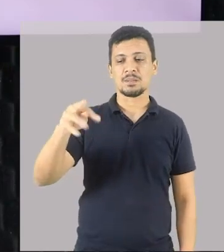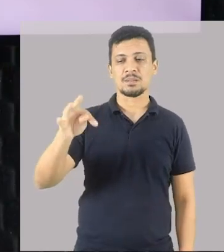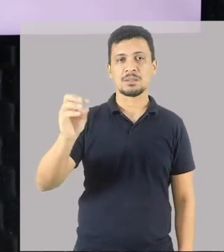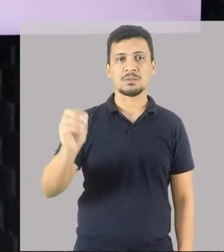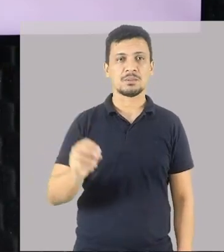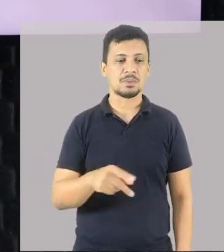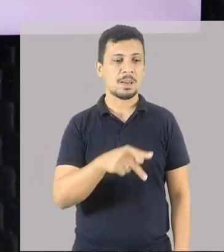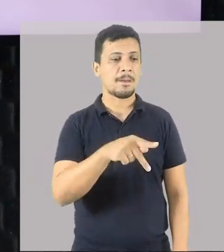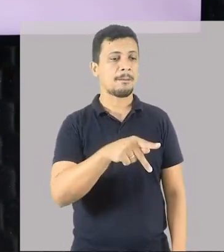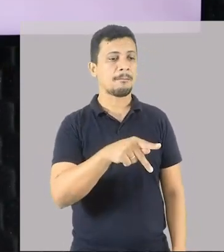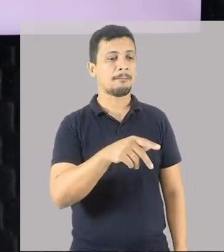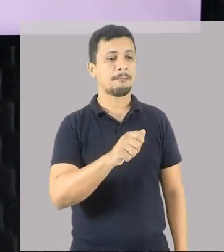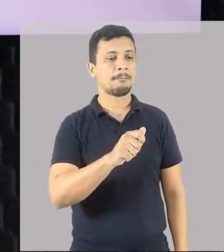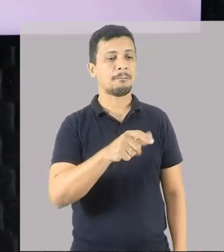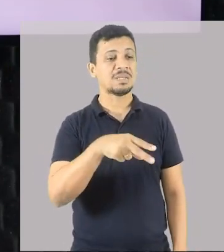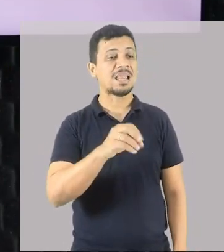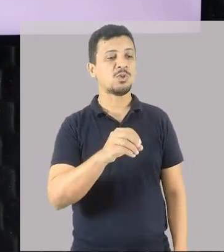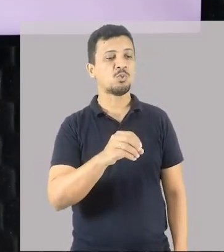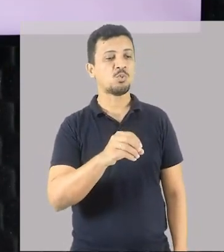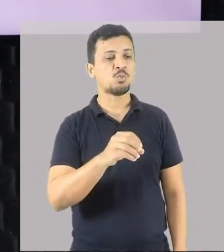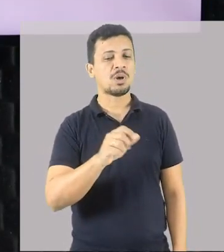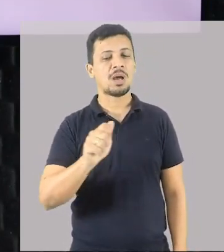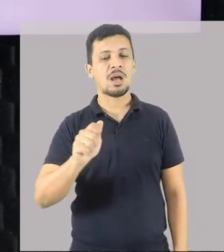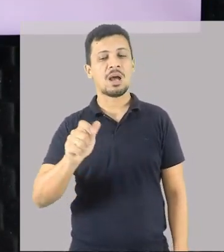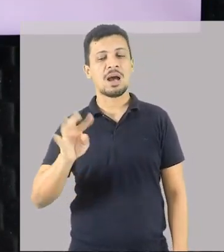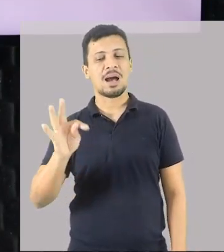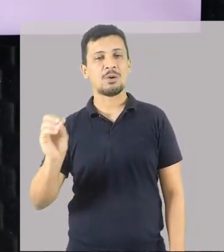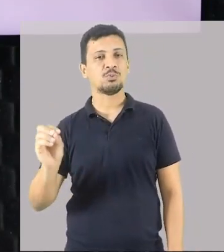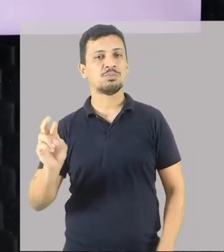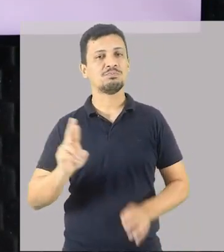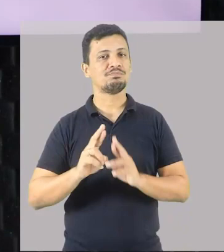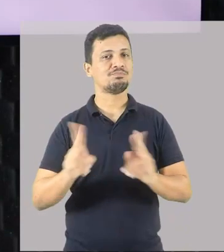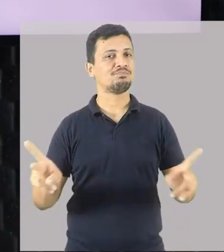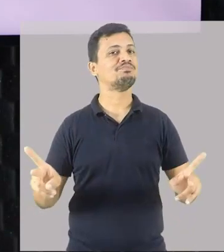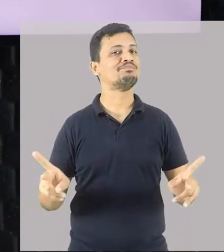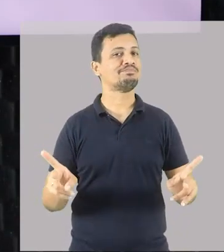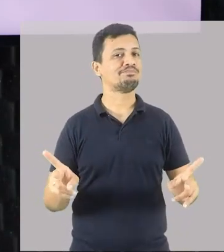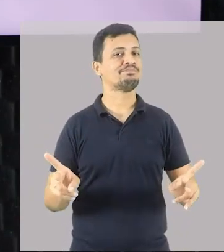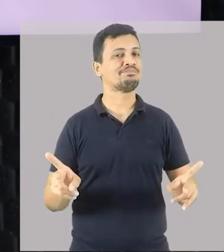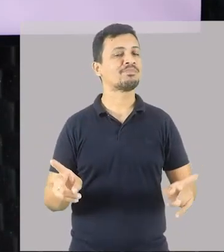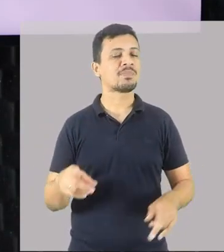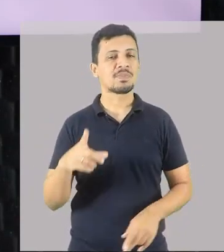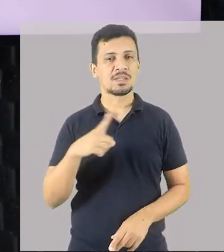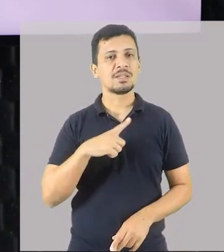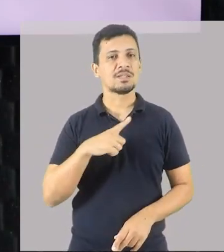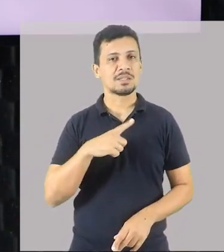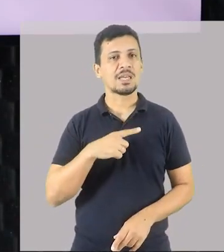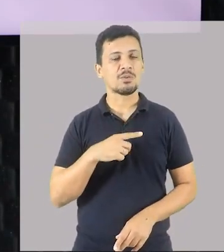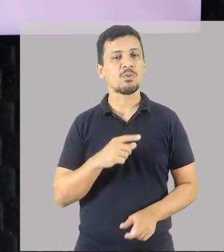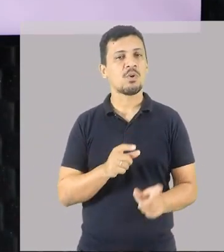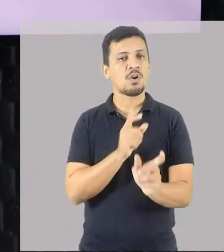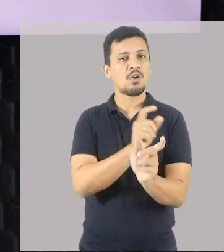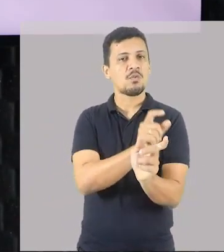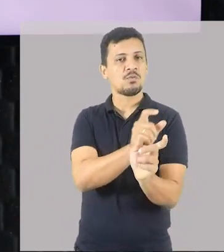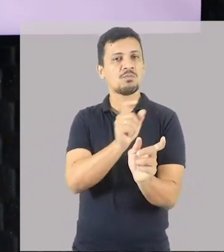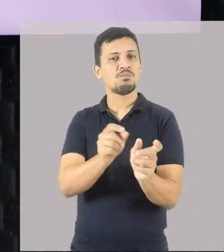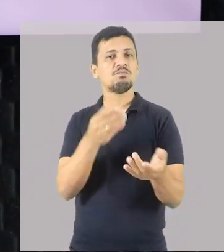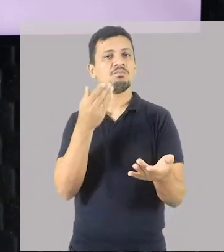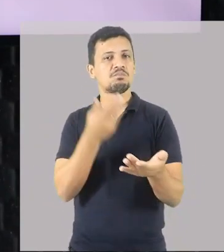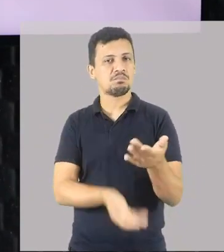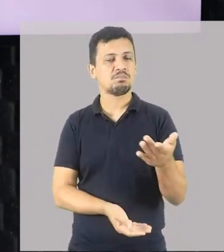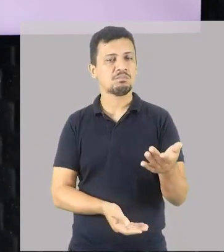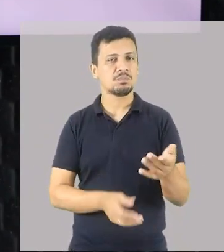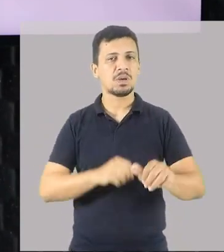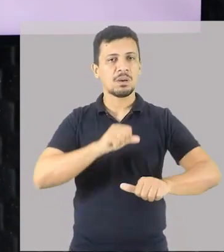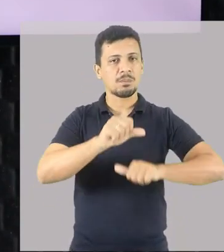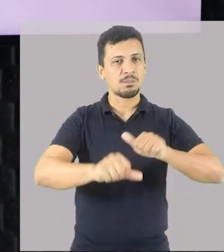pronunciar plano e alto, não é a mesma pronúncia de planalto. Então, eu tenho perda de fonema. Eu alterei a